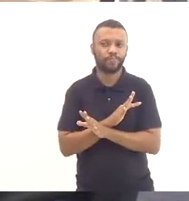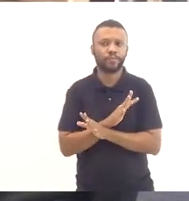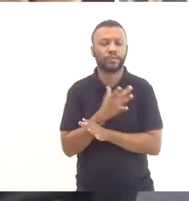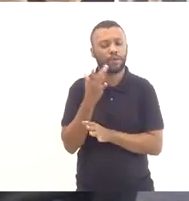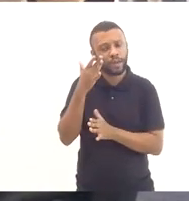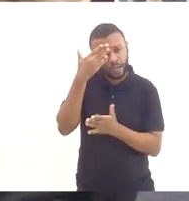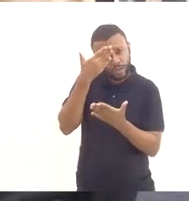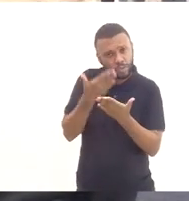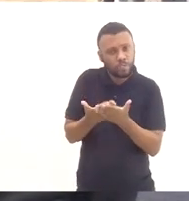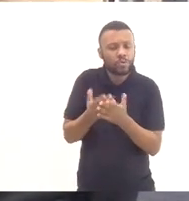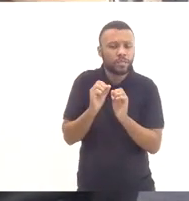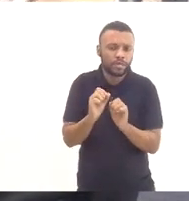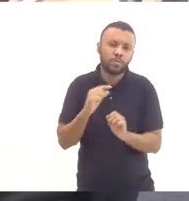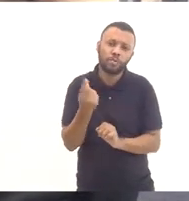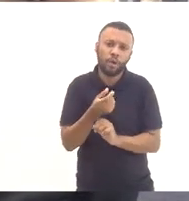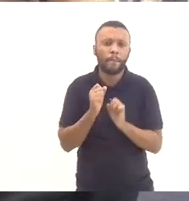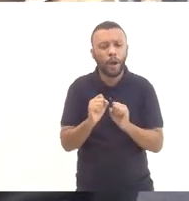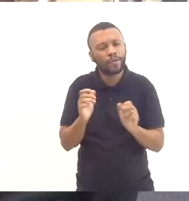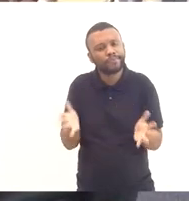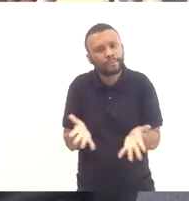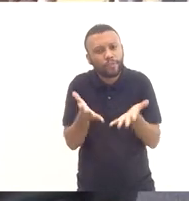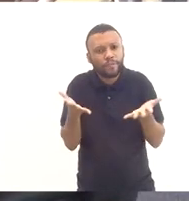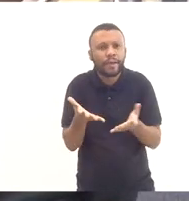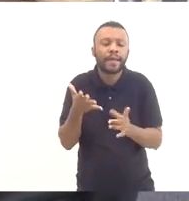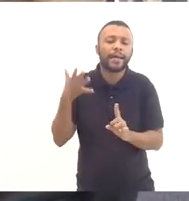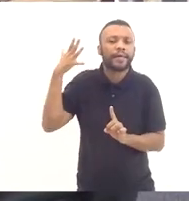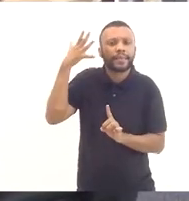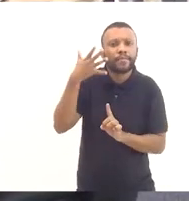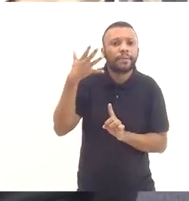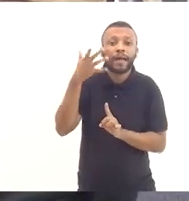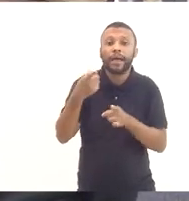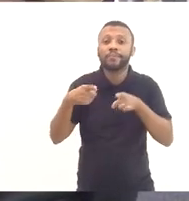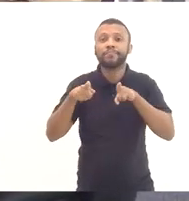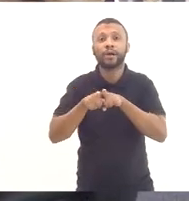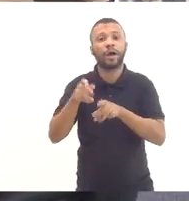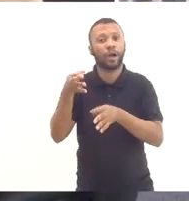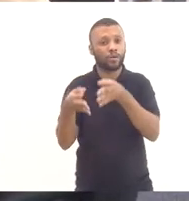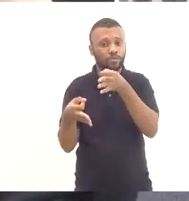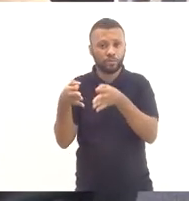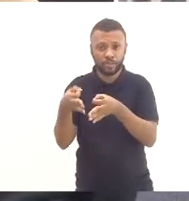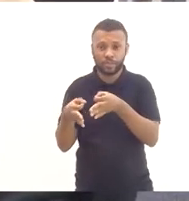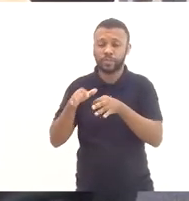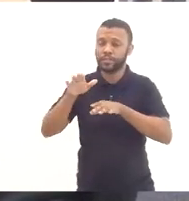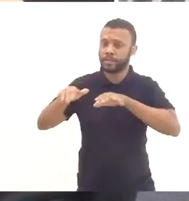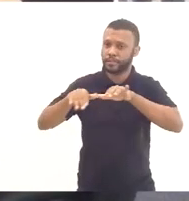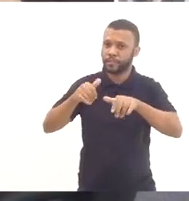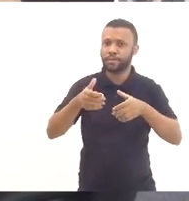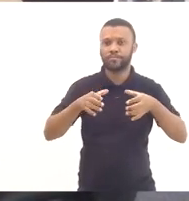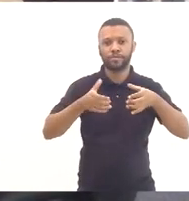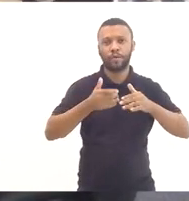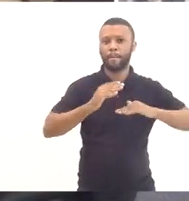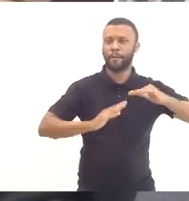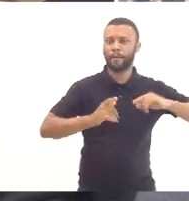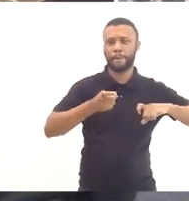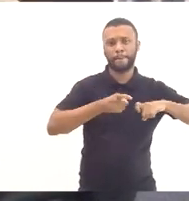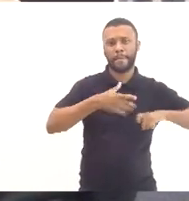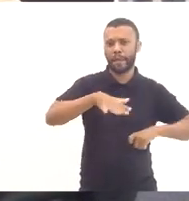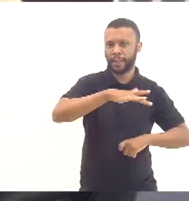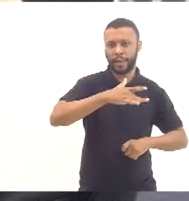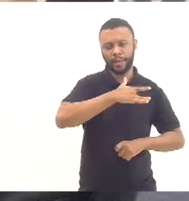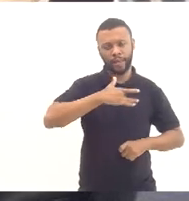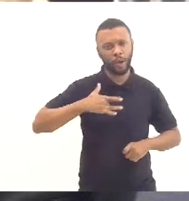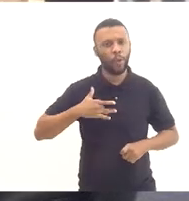Centro Paulista a gente tem promovido também seminário junto ao juízo até mesmo com e com nutrólogos com pessoas